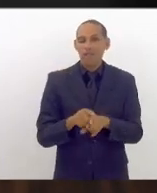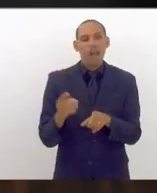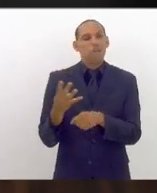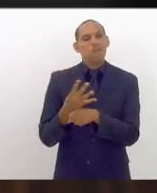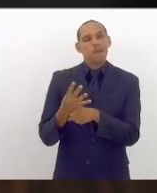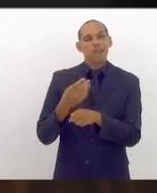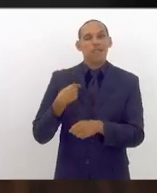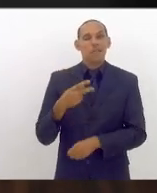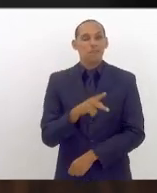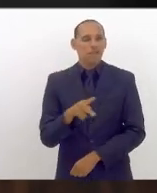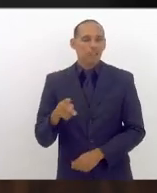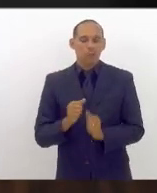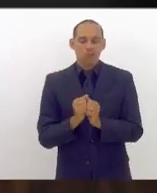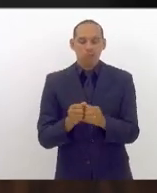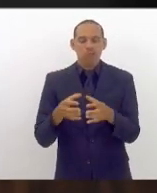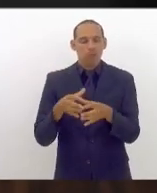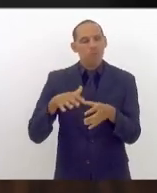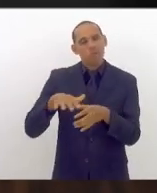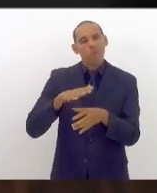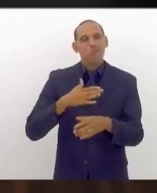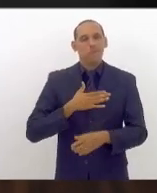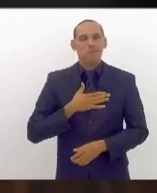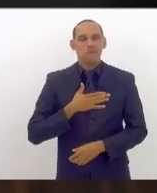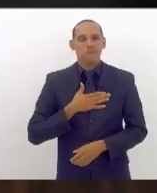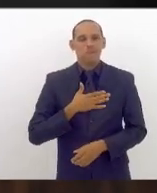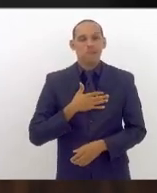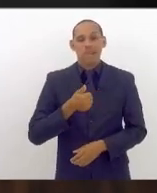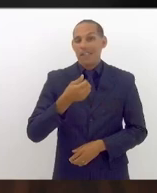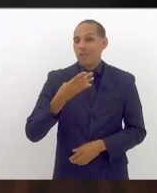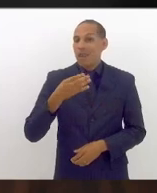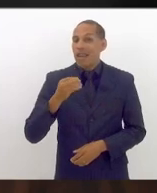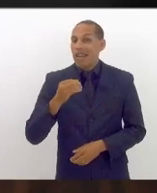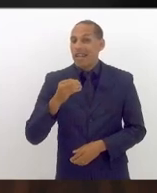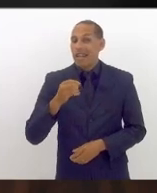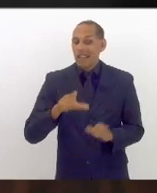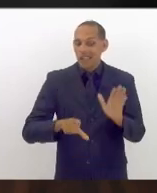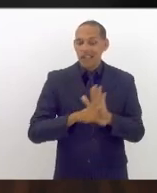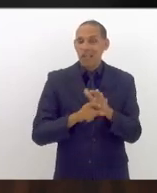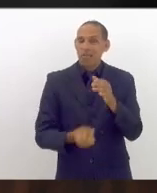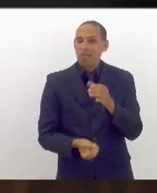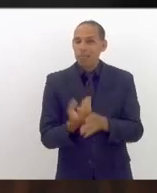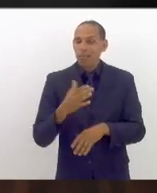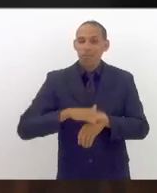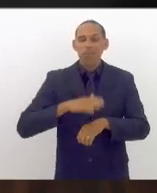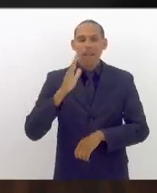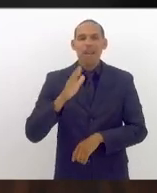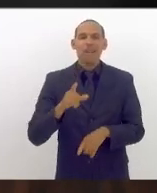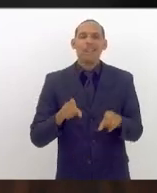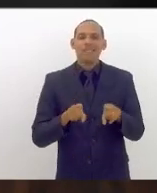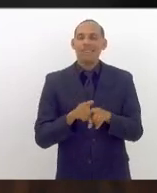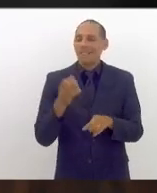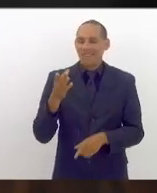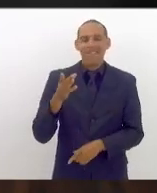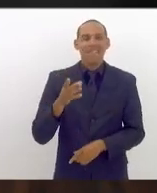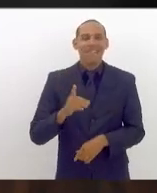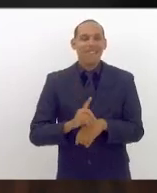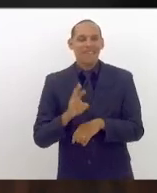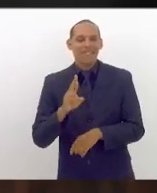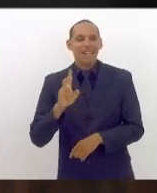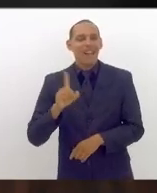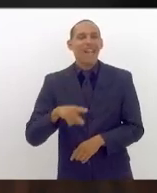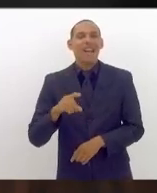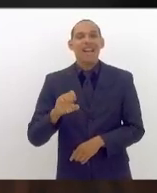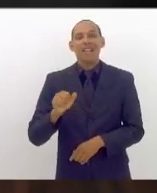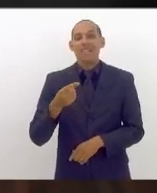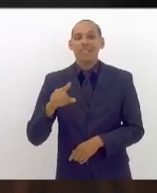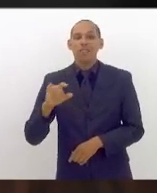anos é junto com gabinete fizemos mais de 140 leis leis como dr Ivanir vai gostar tornar São Jorge